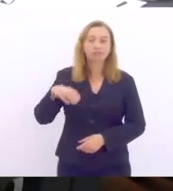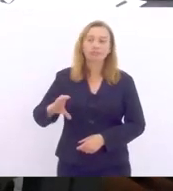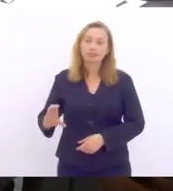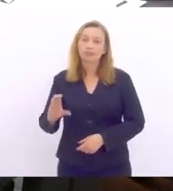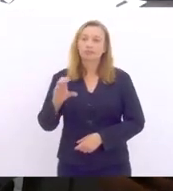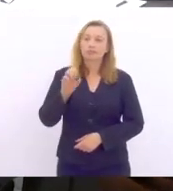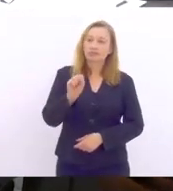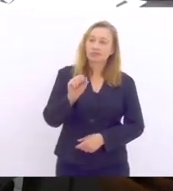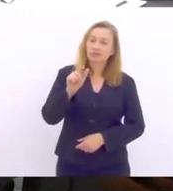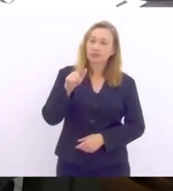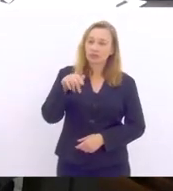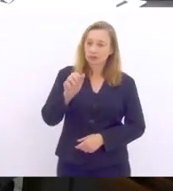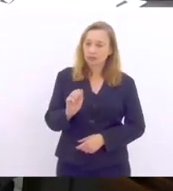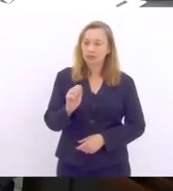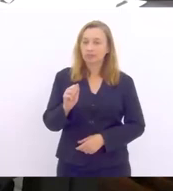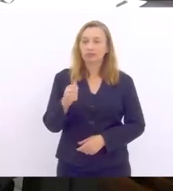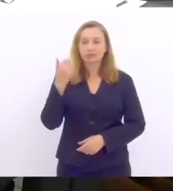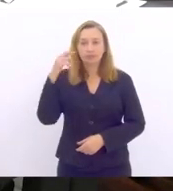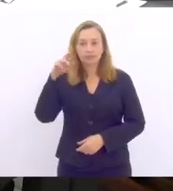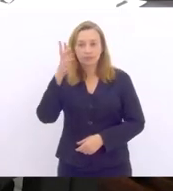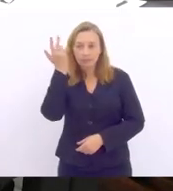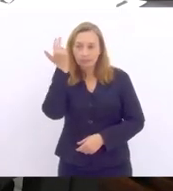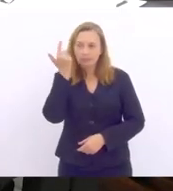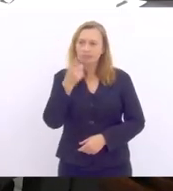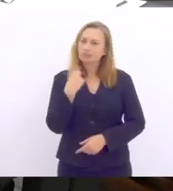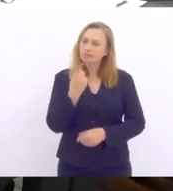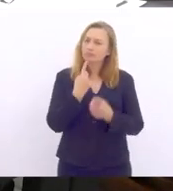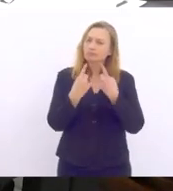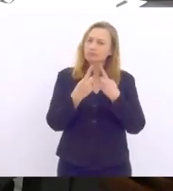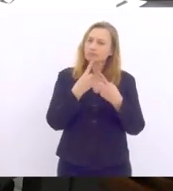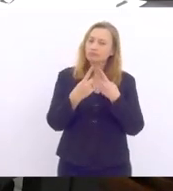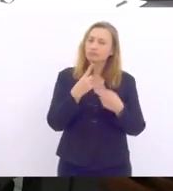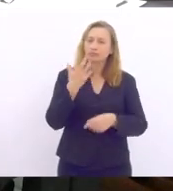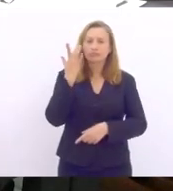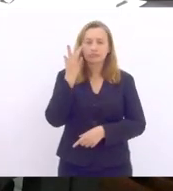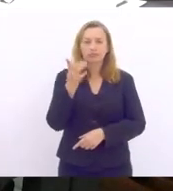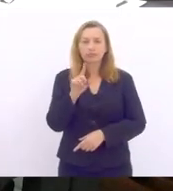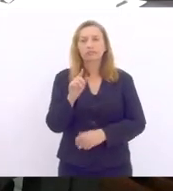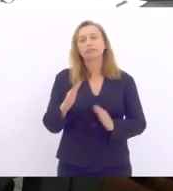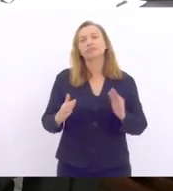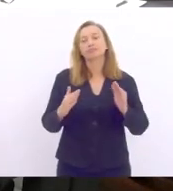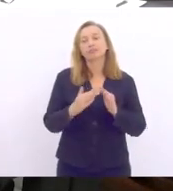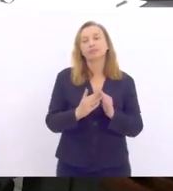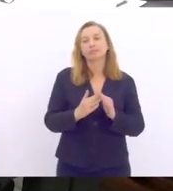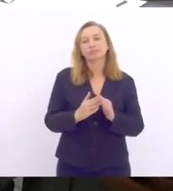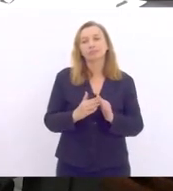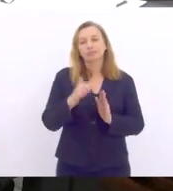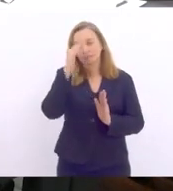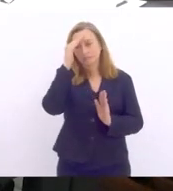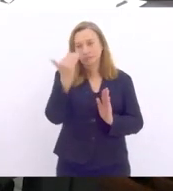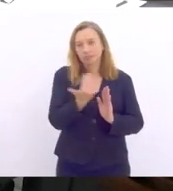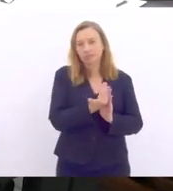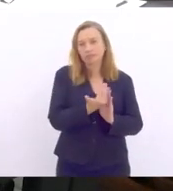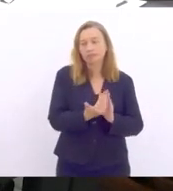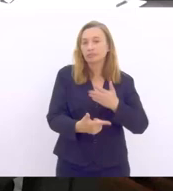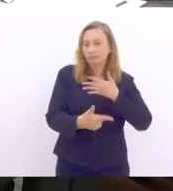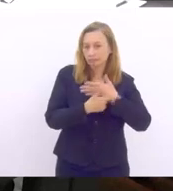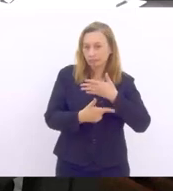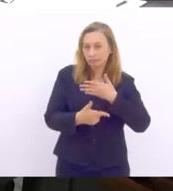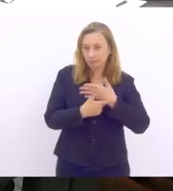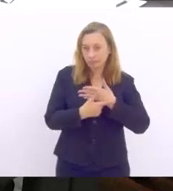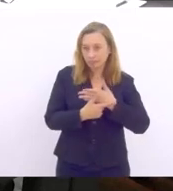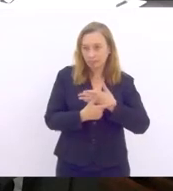Salema e Eliomar Coelho, da gente fazer esse debate. Eu acho que essa Casa Legislativa ela cumpre o papel dela